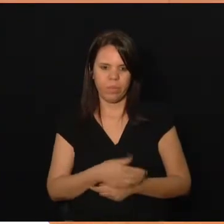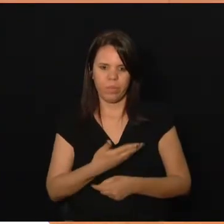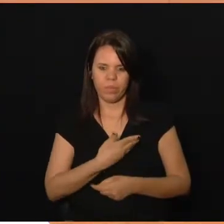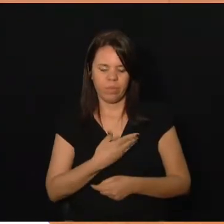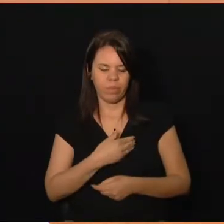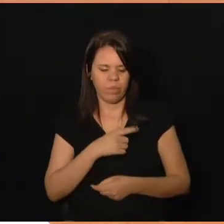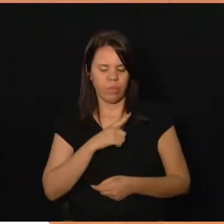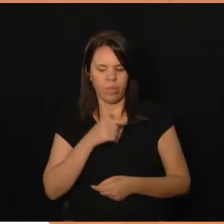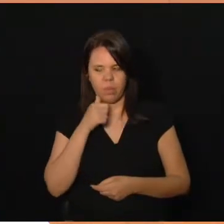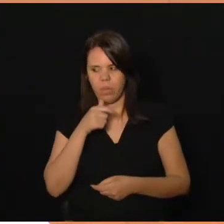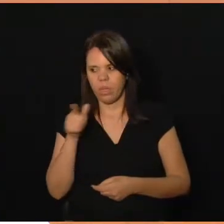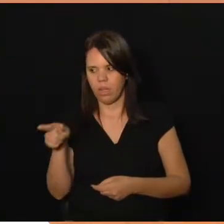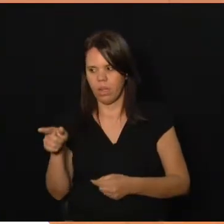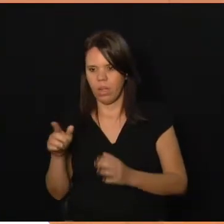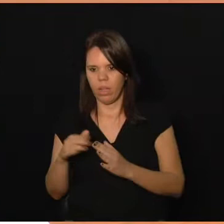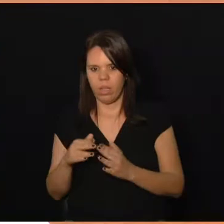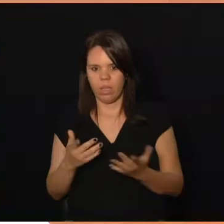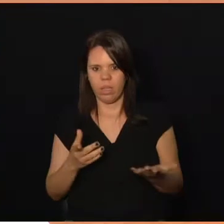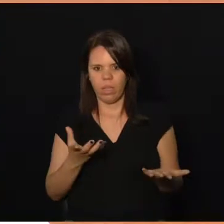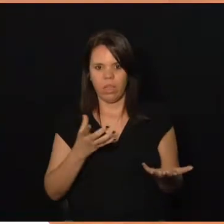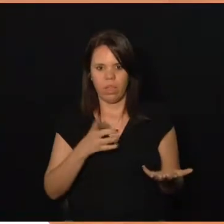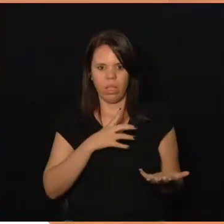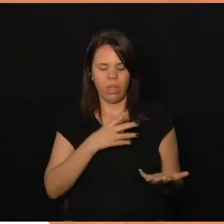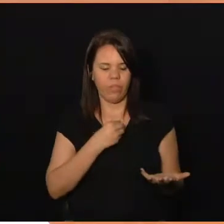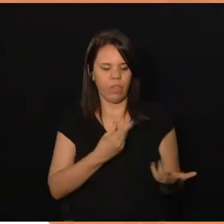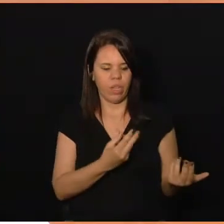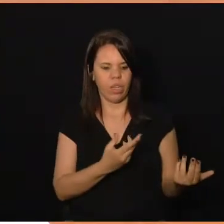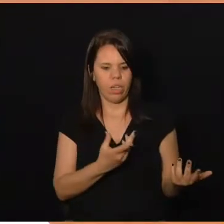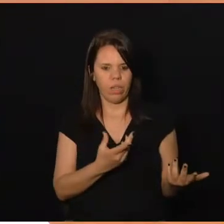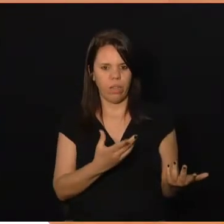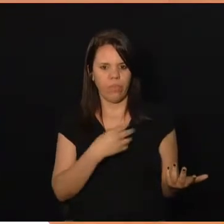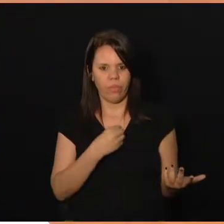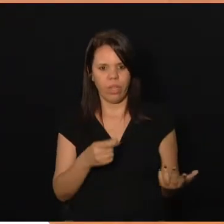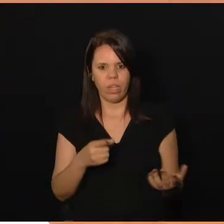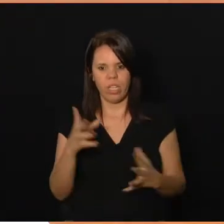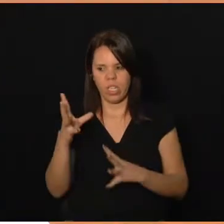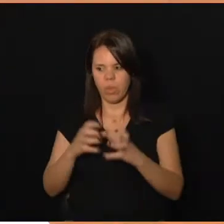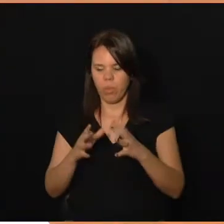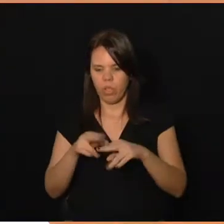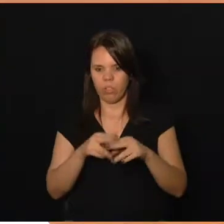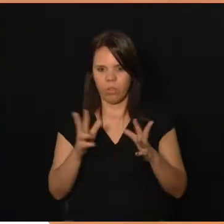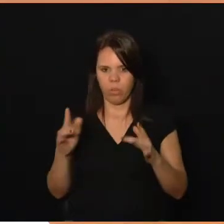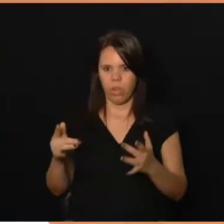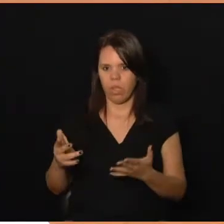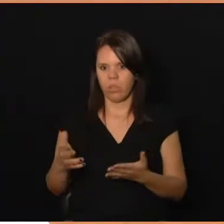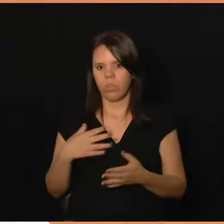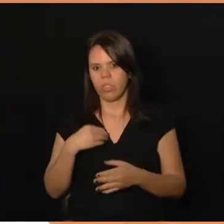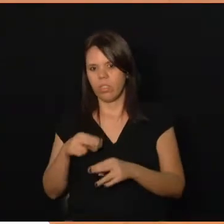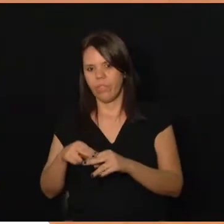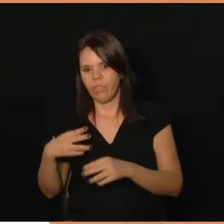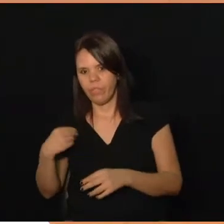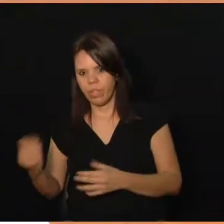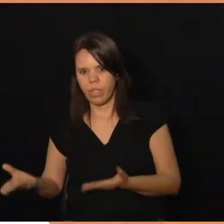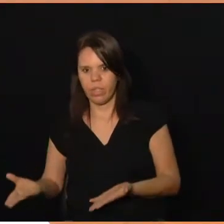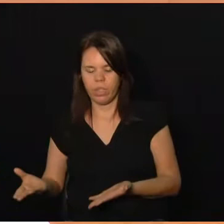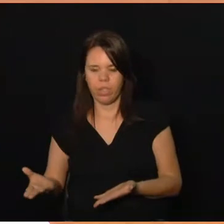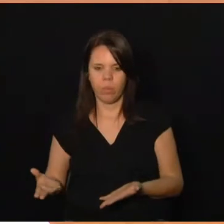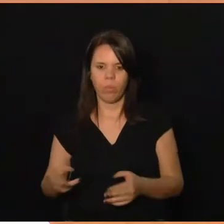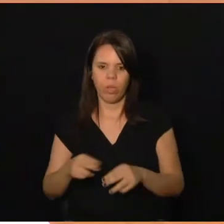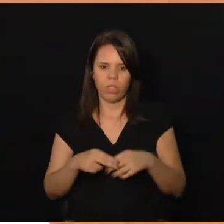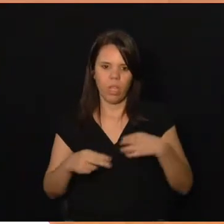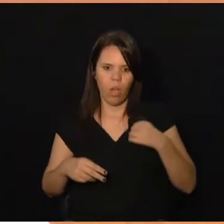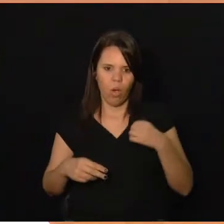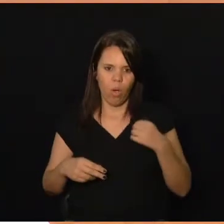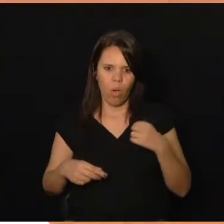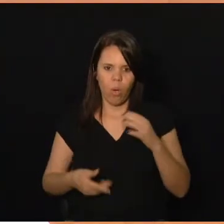menina tem na escola, a mãe quer ter com aquela filha. Ela briga por namorado com a filha, ela briga pela roupa para usar,